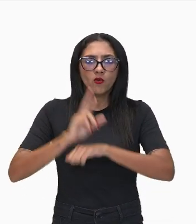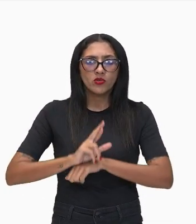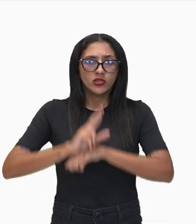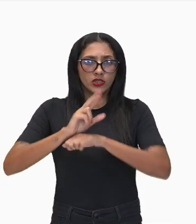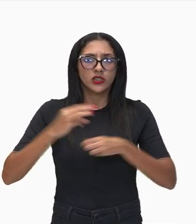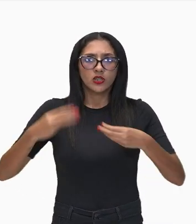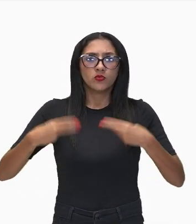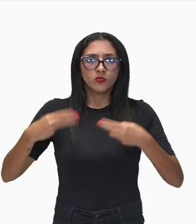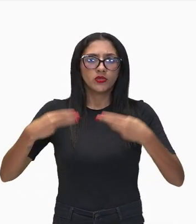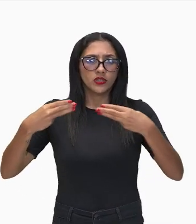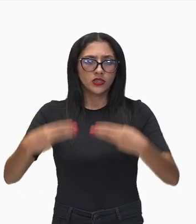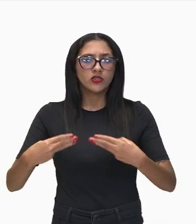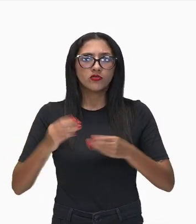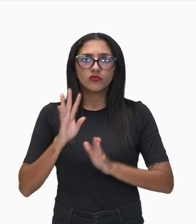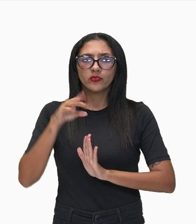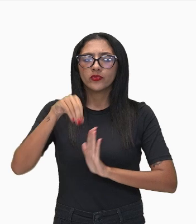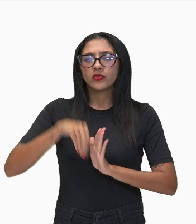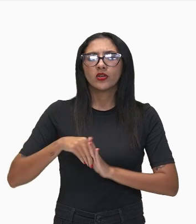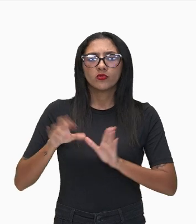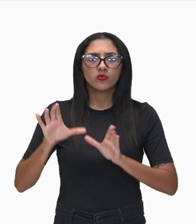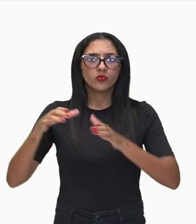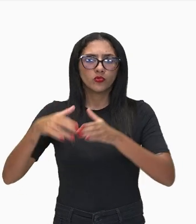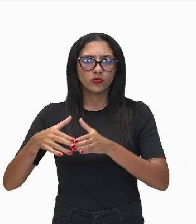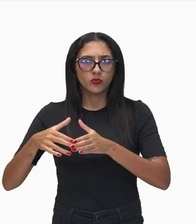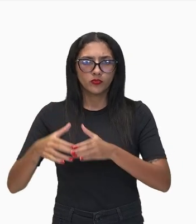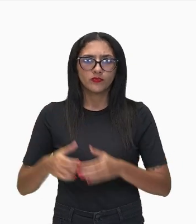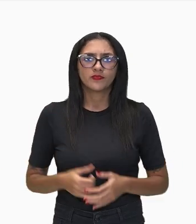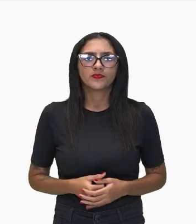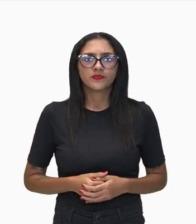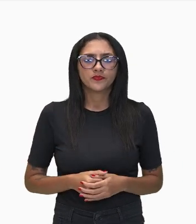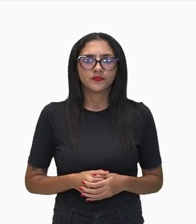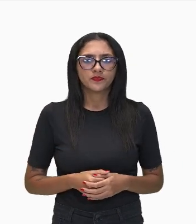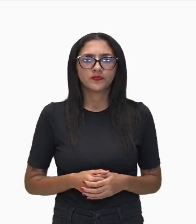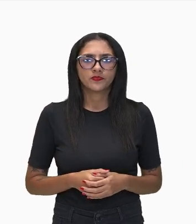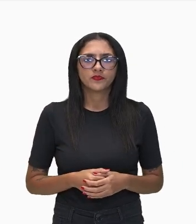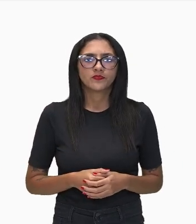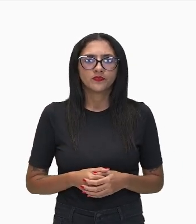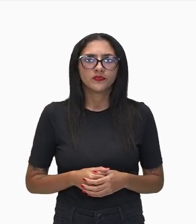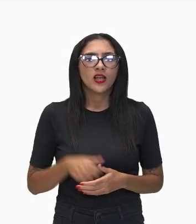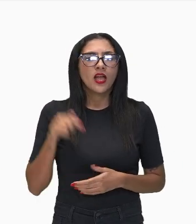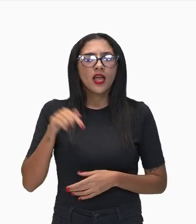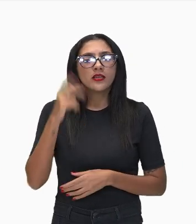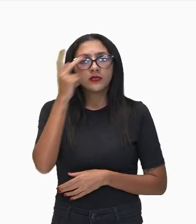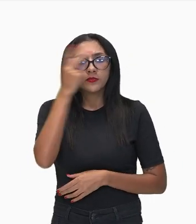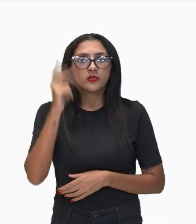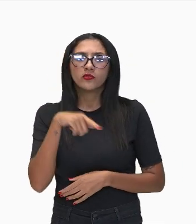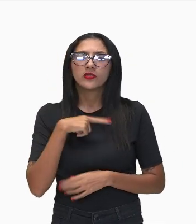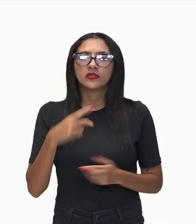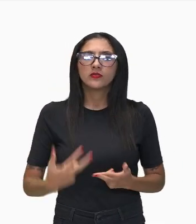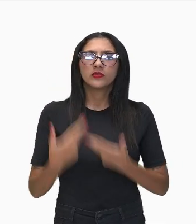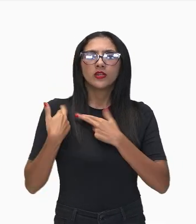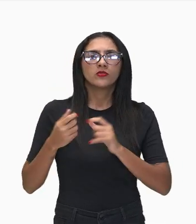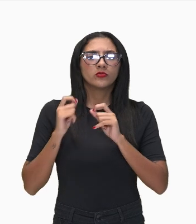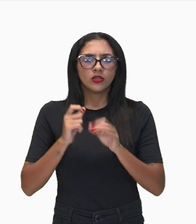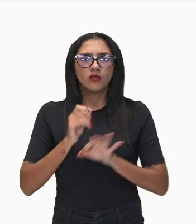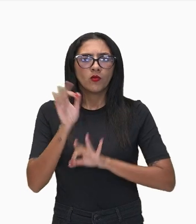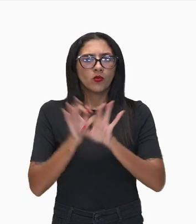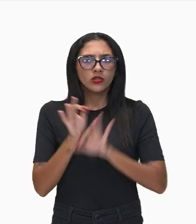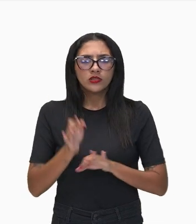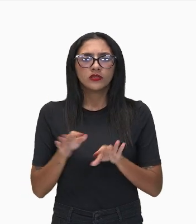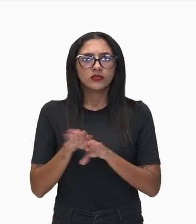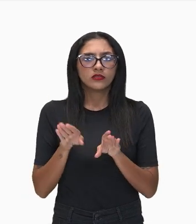coalizão majoritária no parlamento. Então, o chefe de governo é aquele que administra dentro dessa